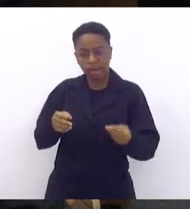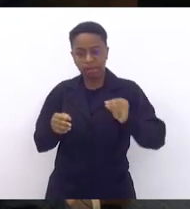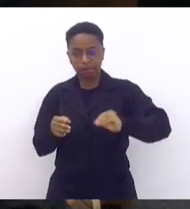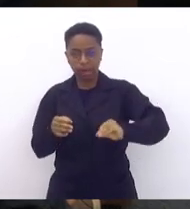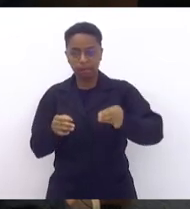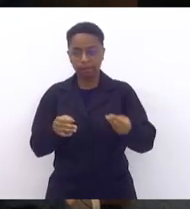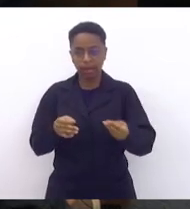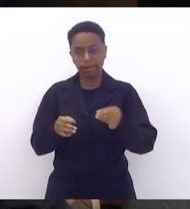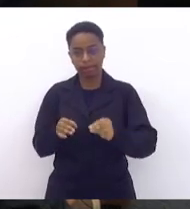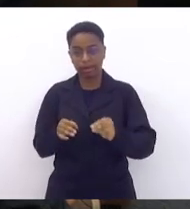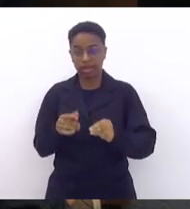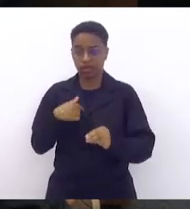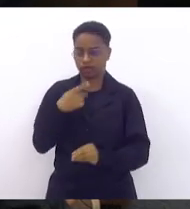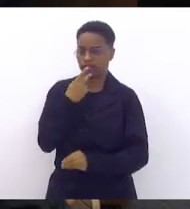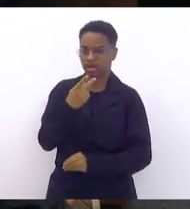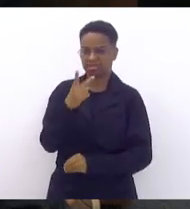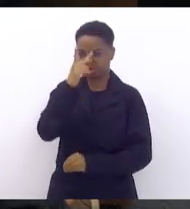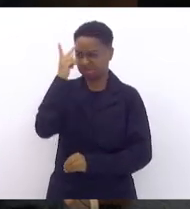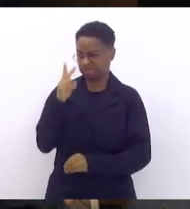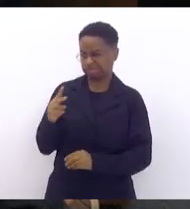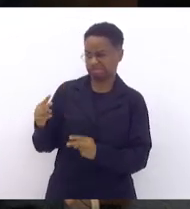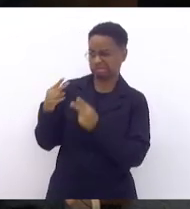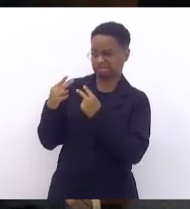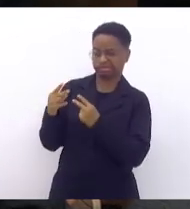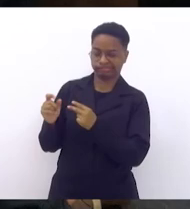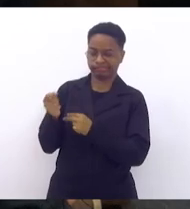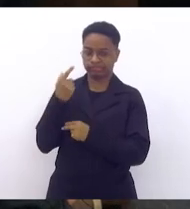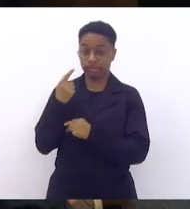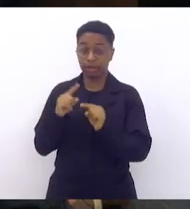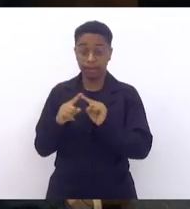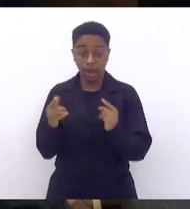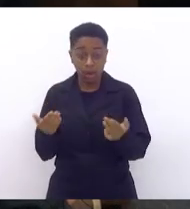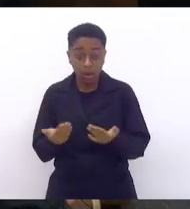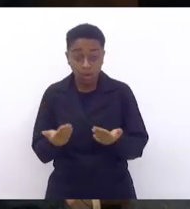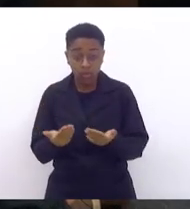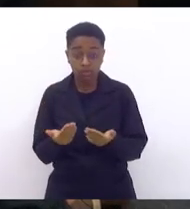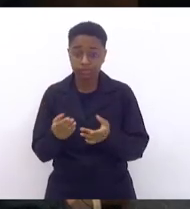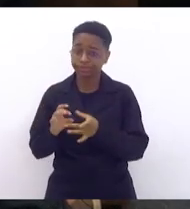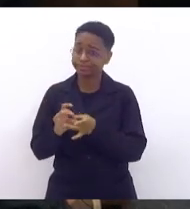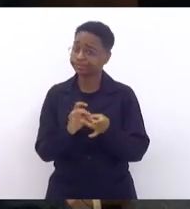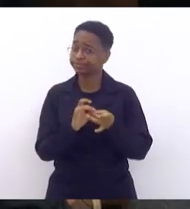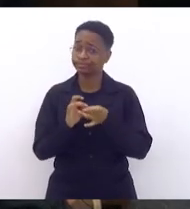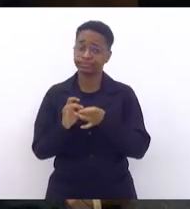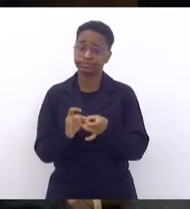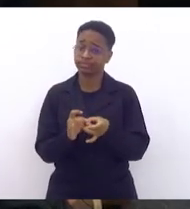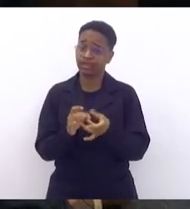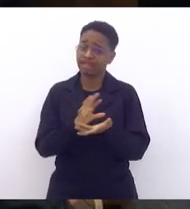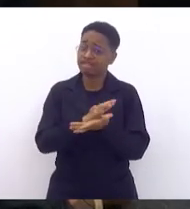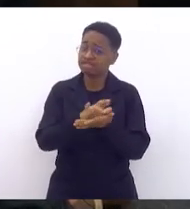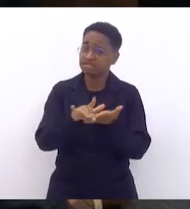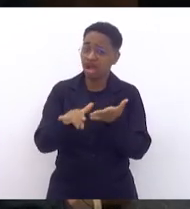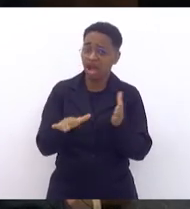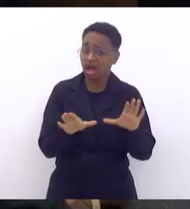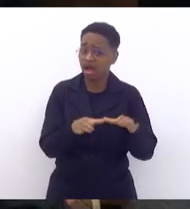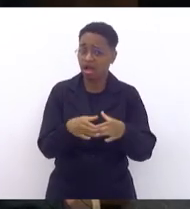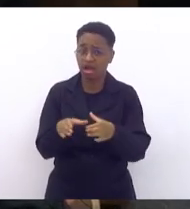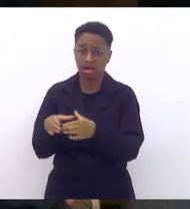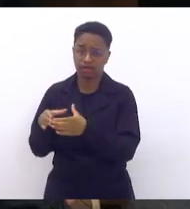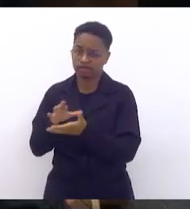todo mundo me olhando de lado. E hoje se aliam em quantas e quantas comunidades.